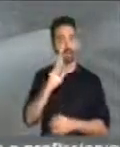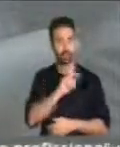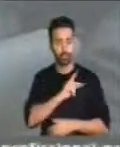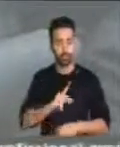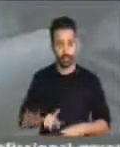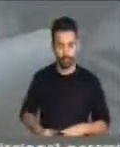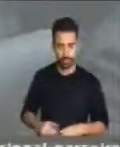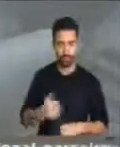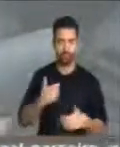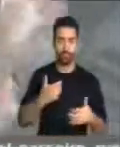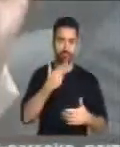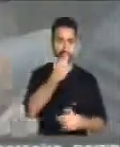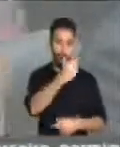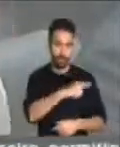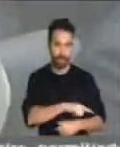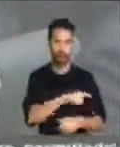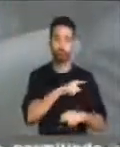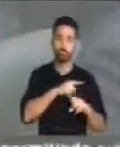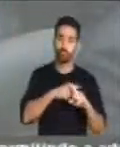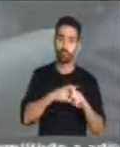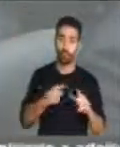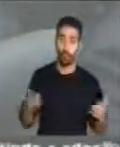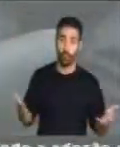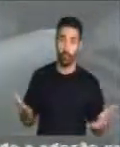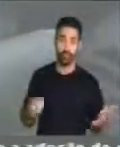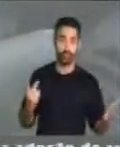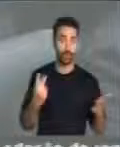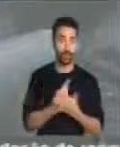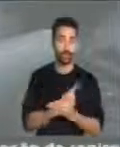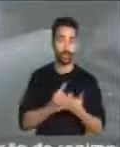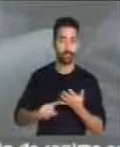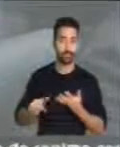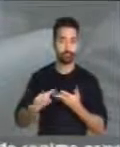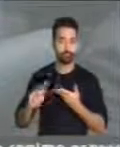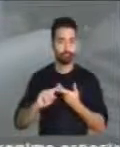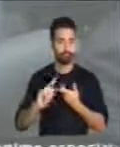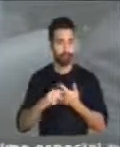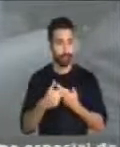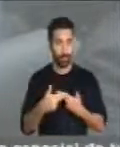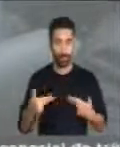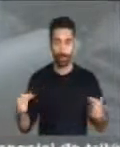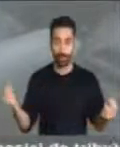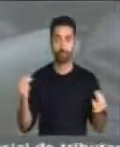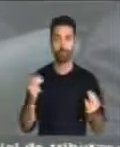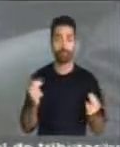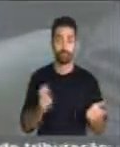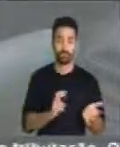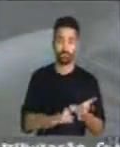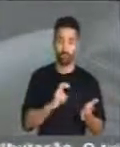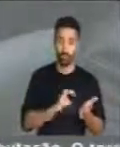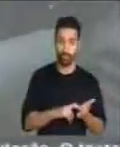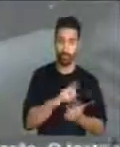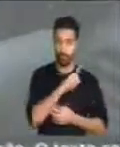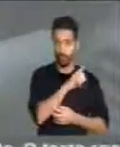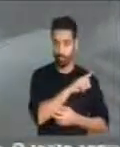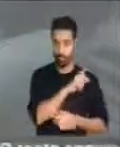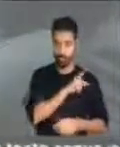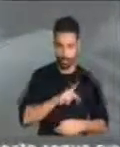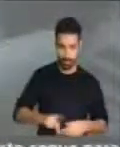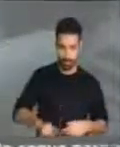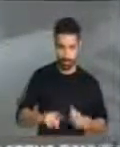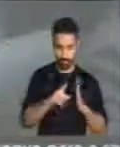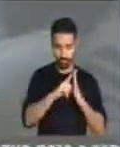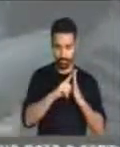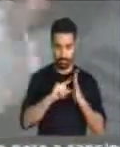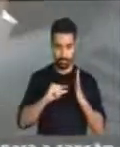porque também no dia de hoje, olha quanta coisa acontecendo. Nós tivemos de manhã no Palácio, lançando uma